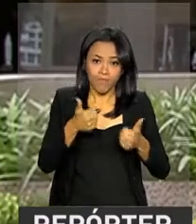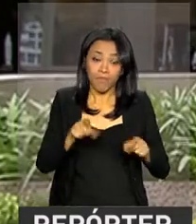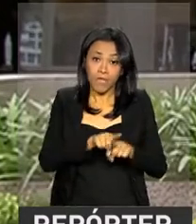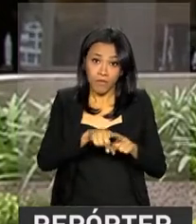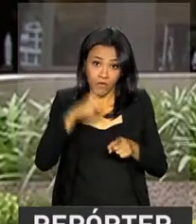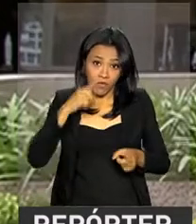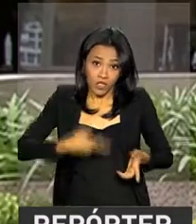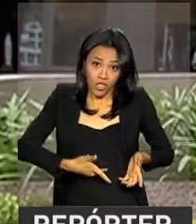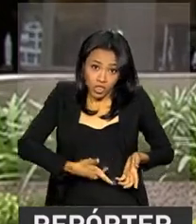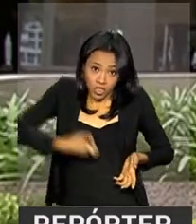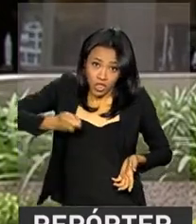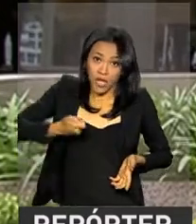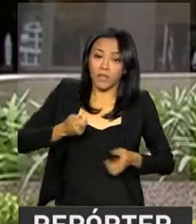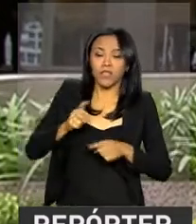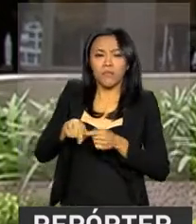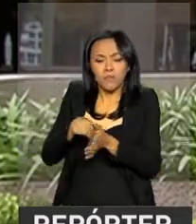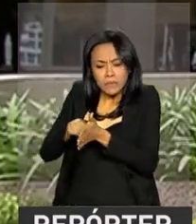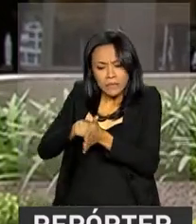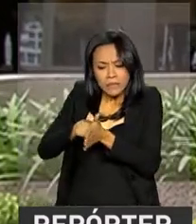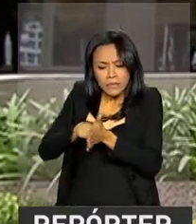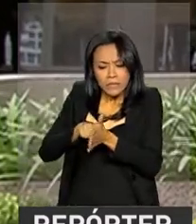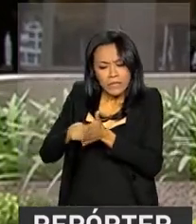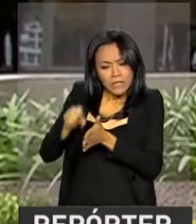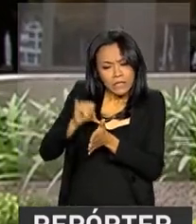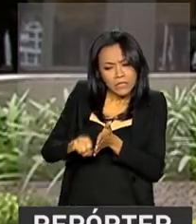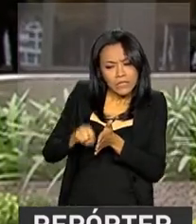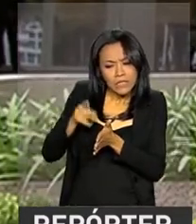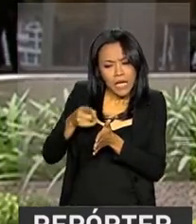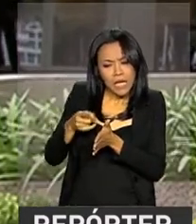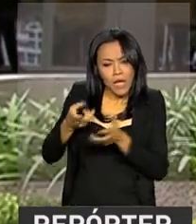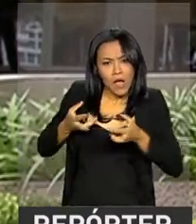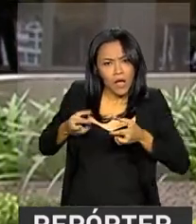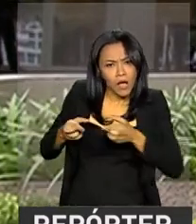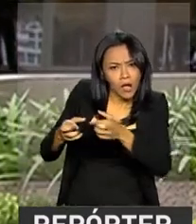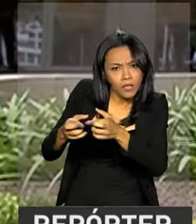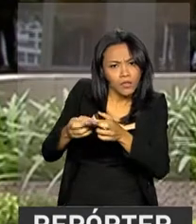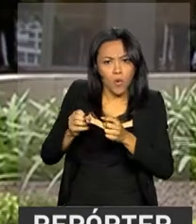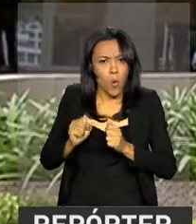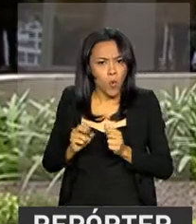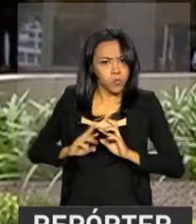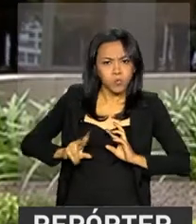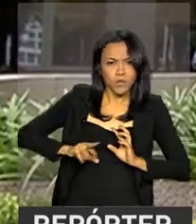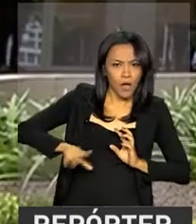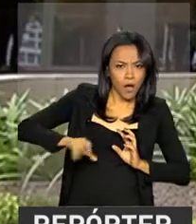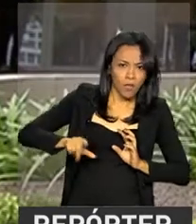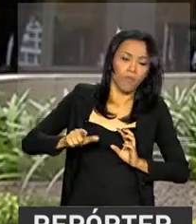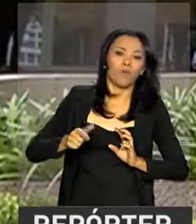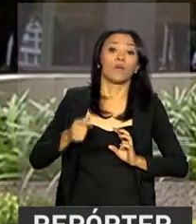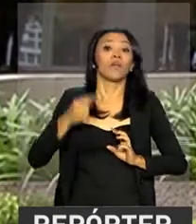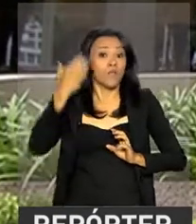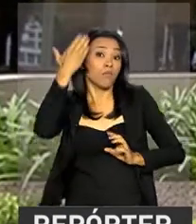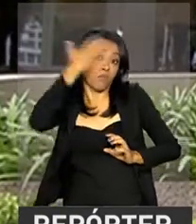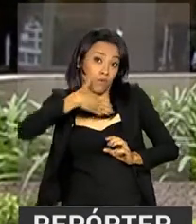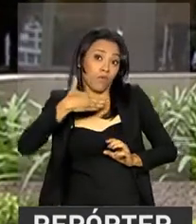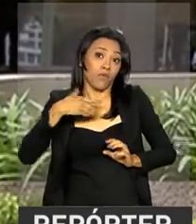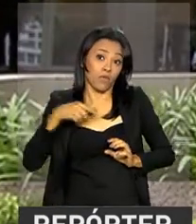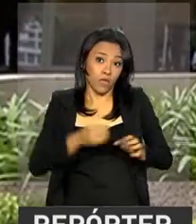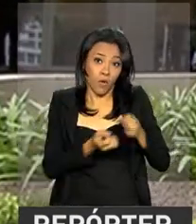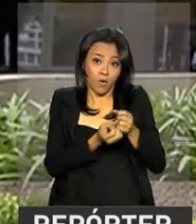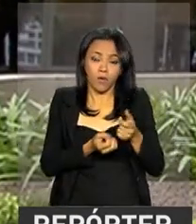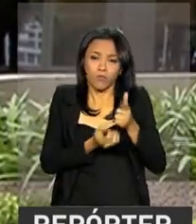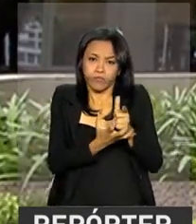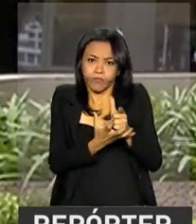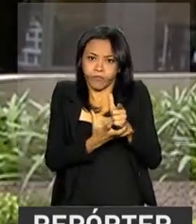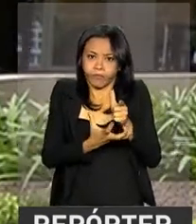biópsia no material retirado da próstata para saber se esse crescimento era maligno ou benigno. E o resultado preliminar mostra que o crescimento da